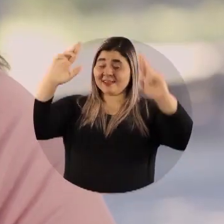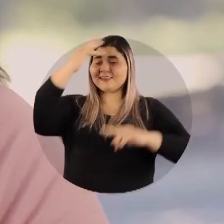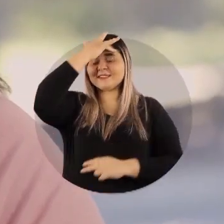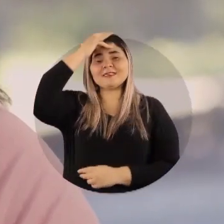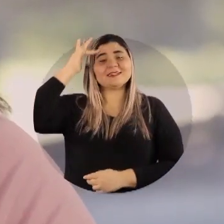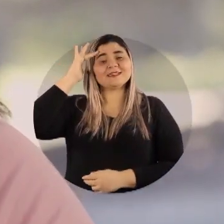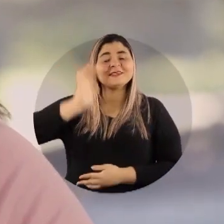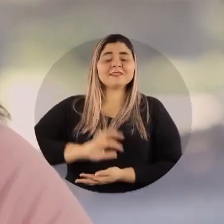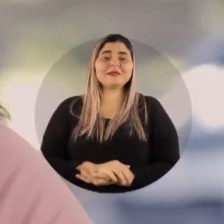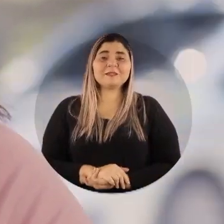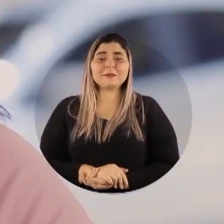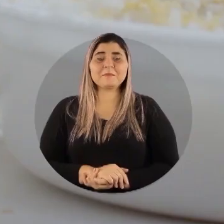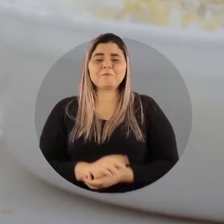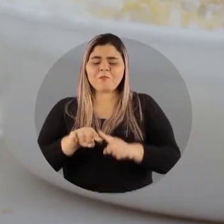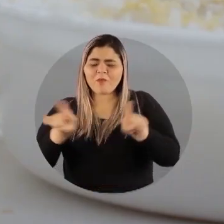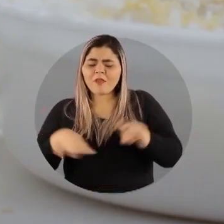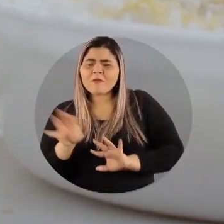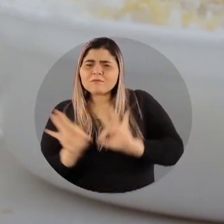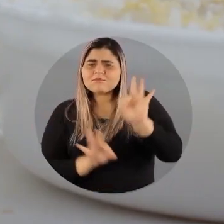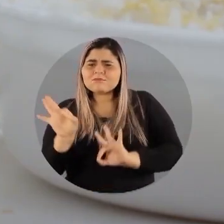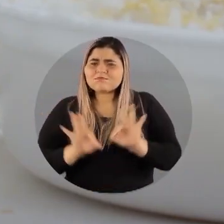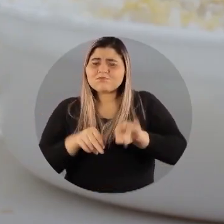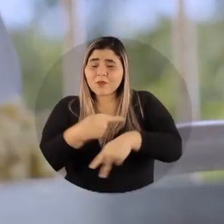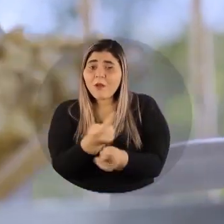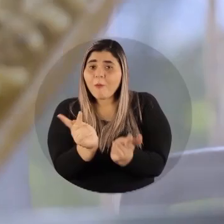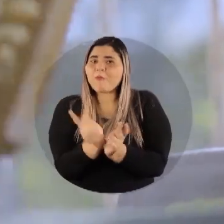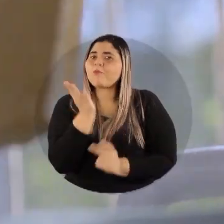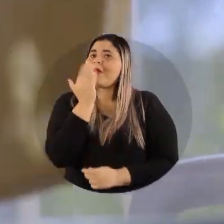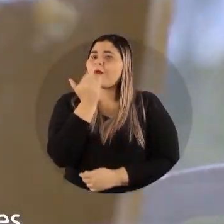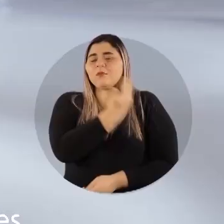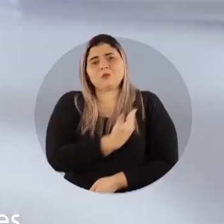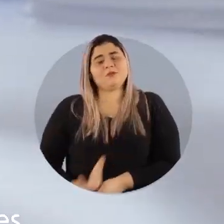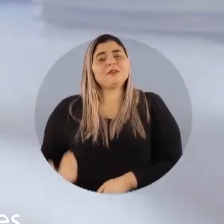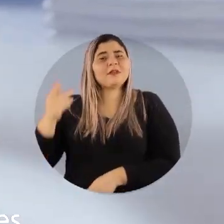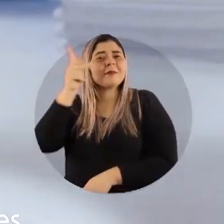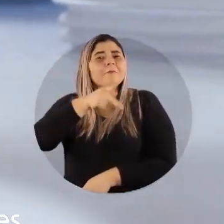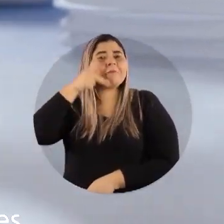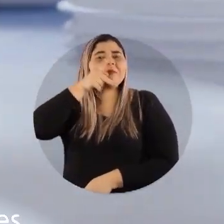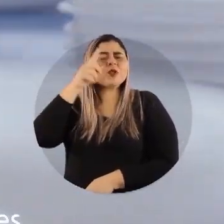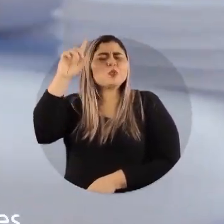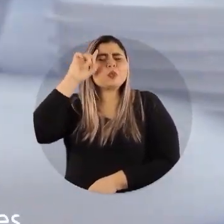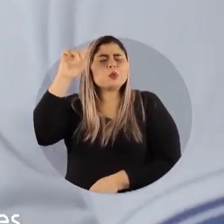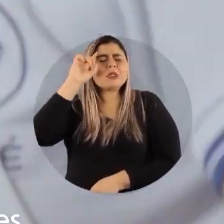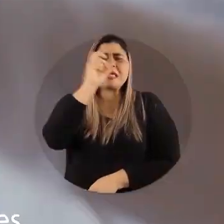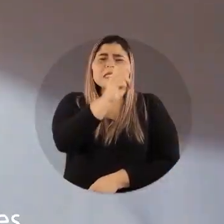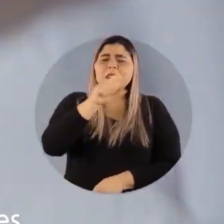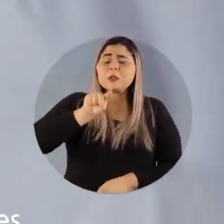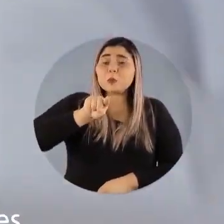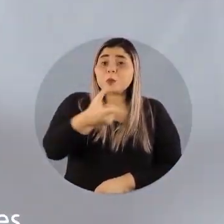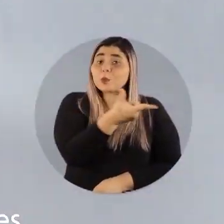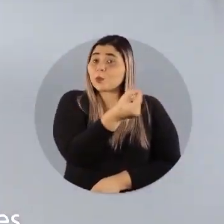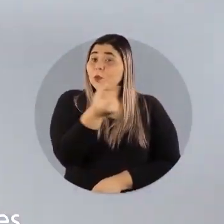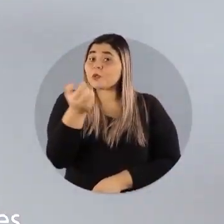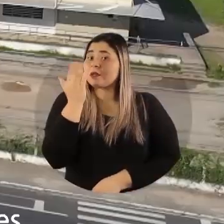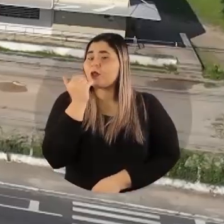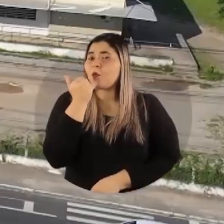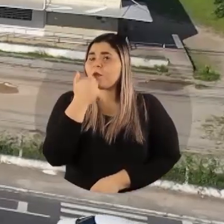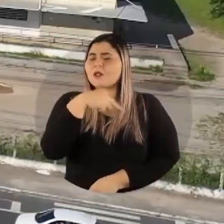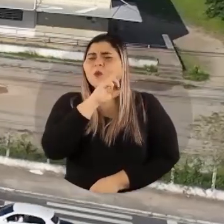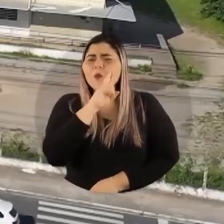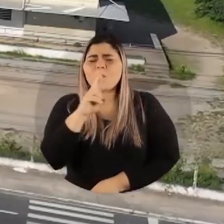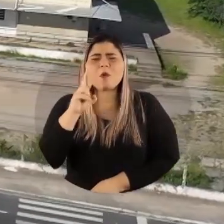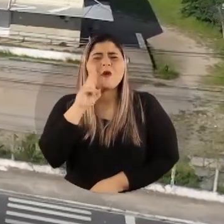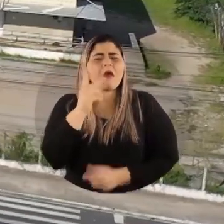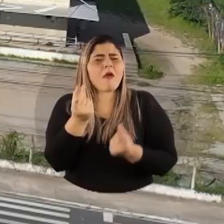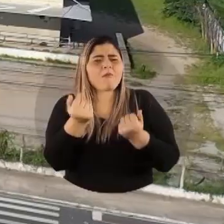o respeito. O programa Prato Cheio do Governo da Paraíba entrega todo dia mais de 5.200 refeições e